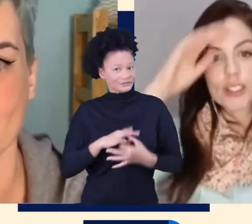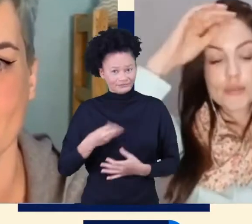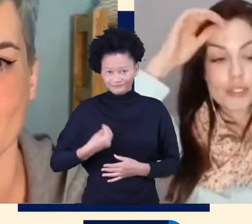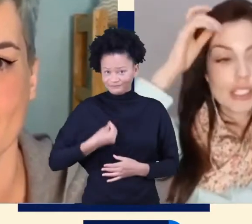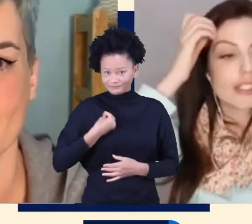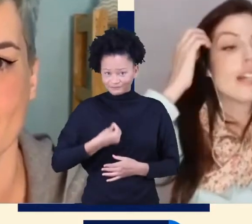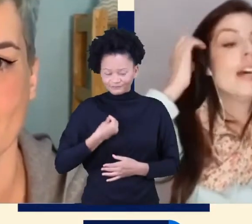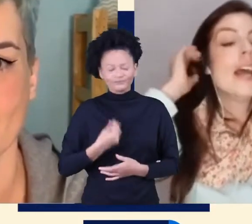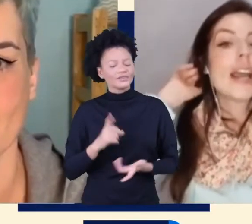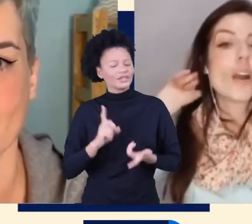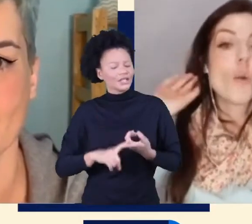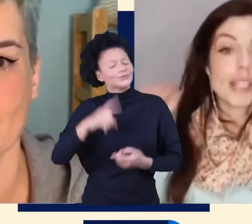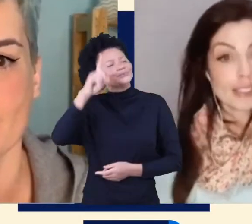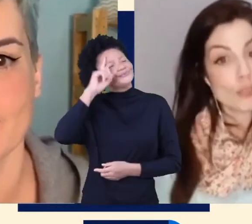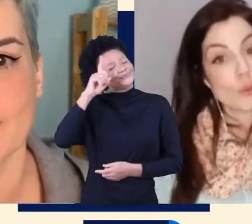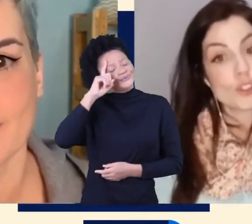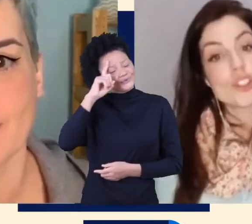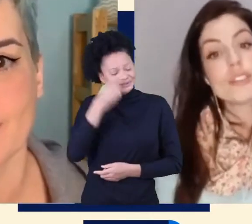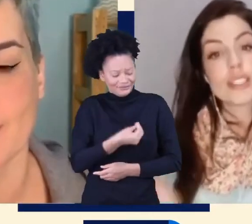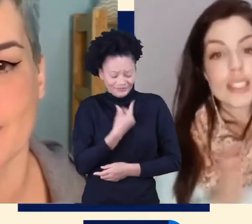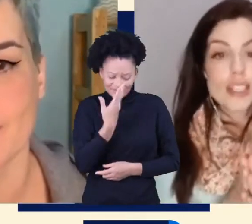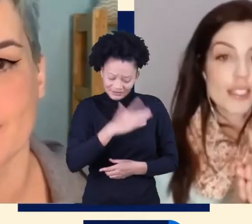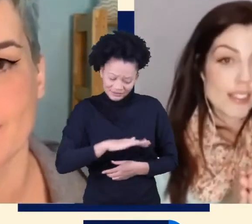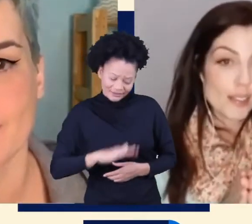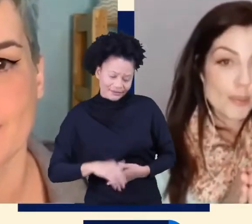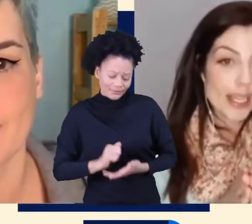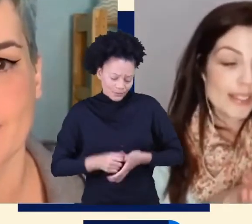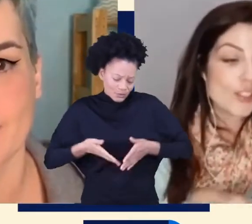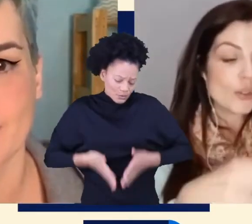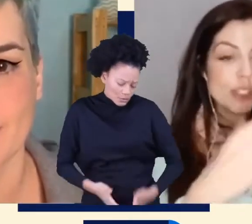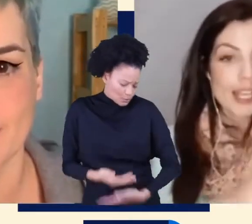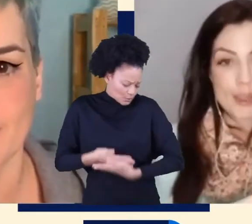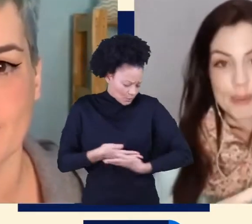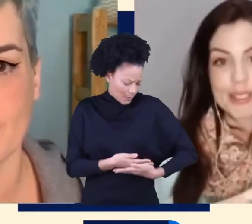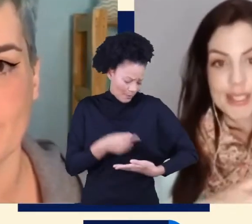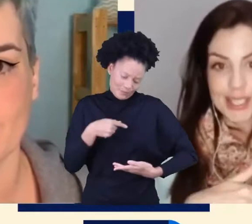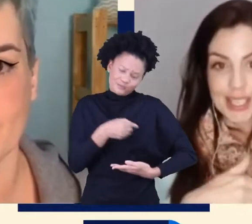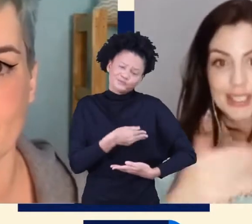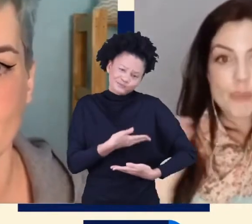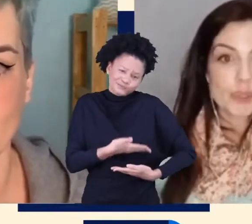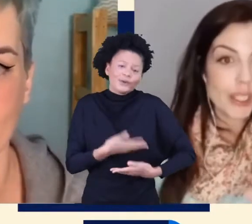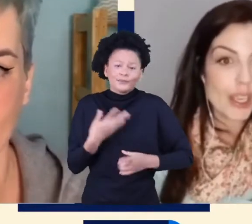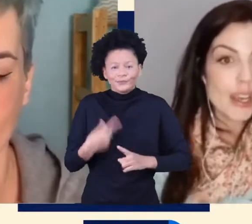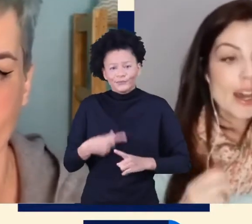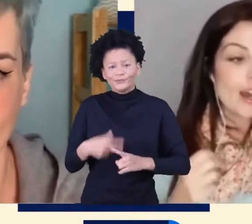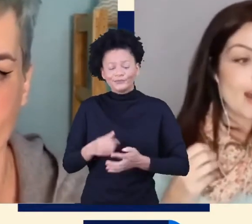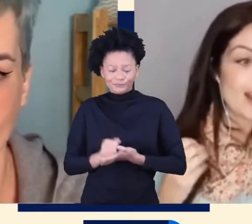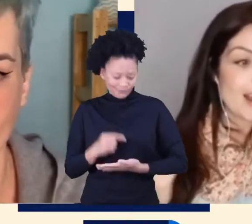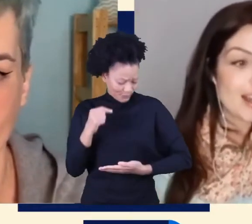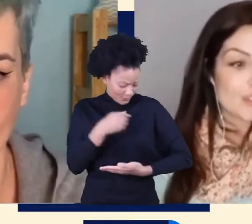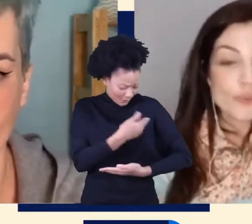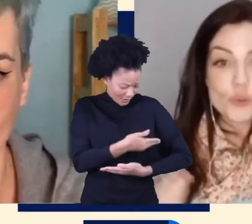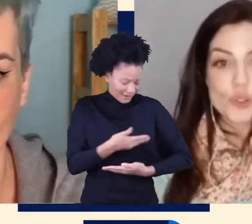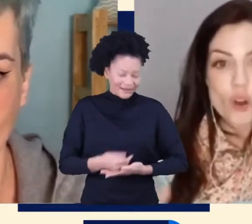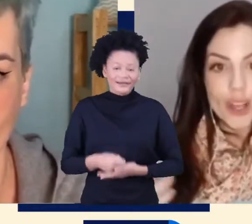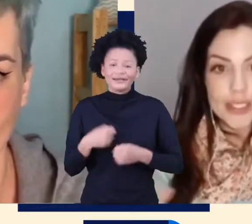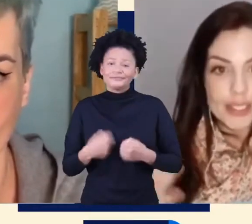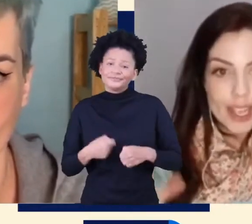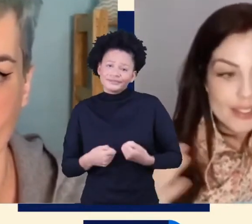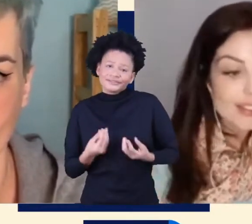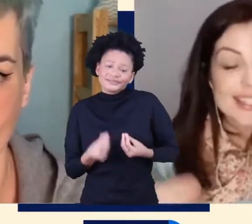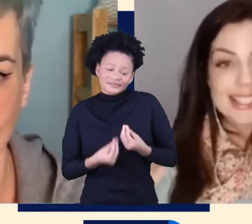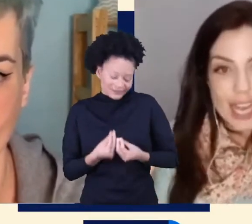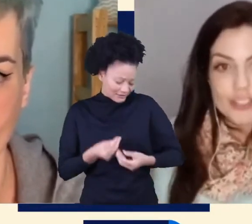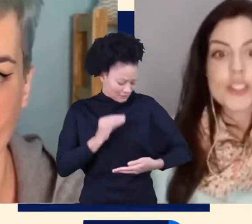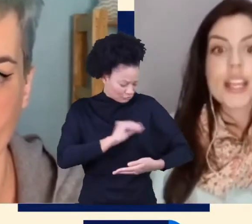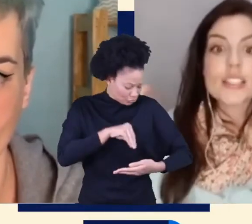da nossa vida, como ela tá no cotidiano da criança também, seja quando ela é bebezinha, até porque as funções, né,